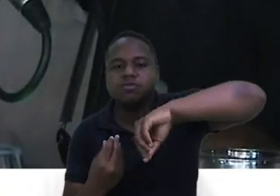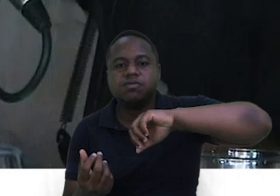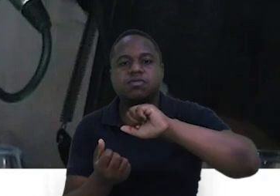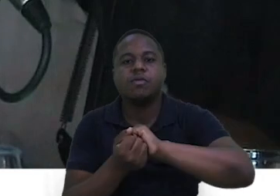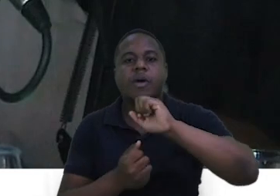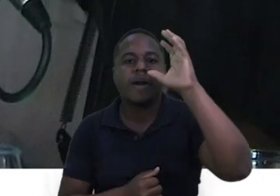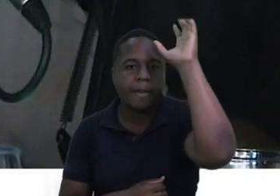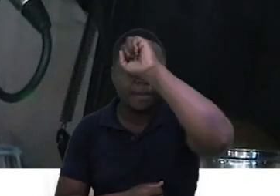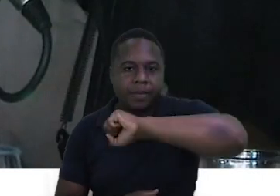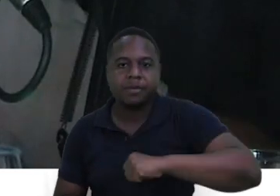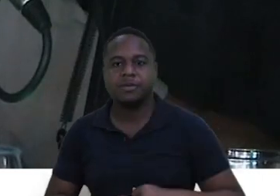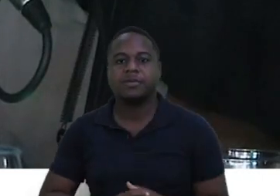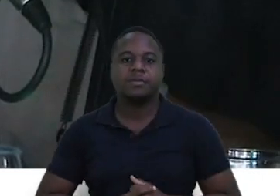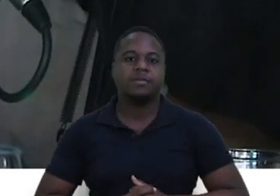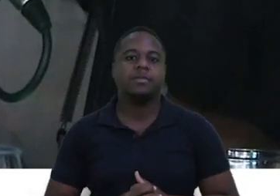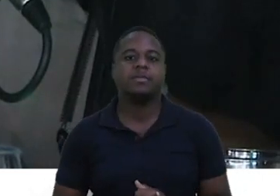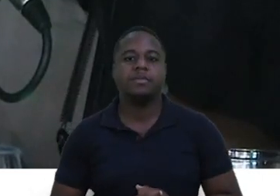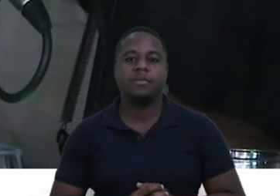que soma mesmo.